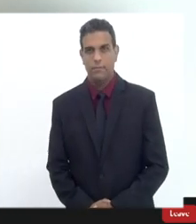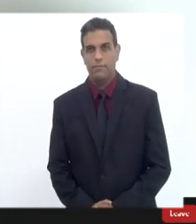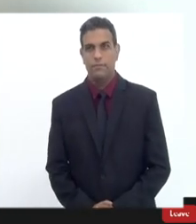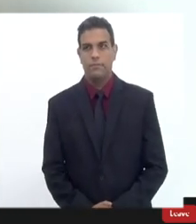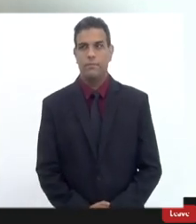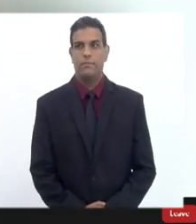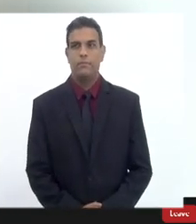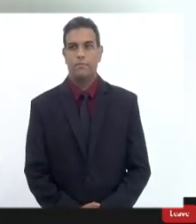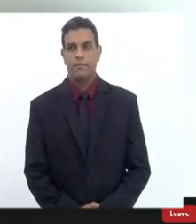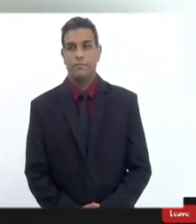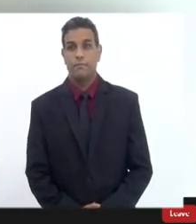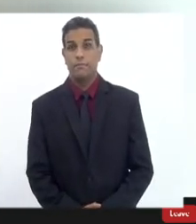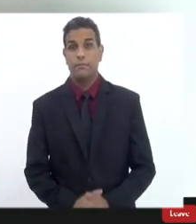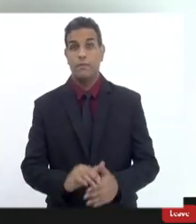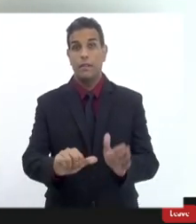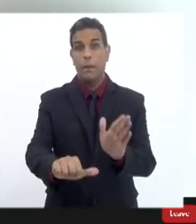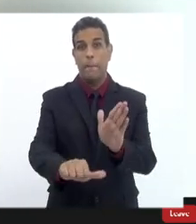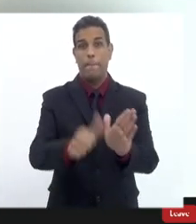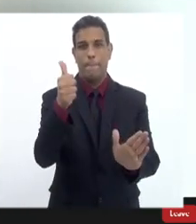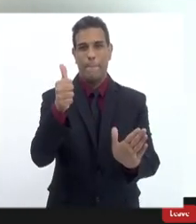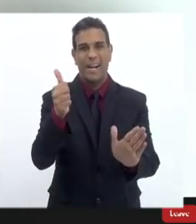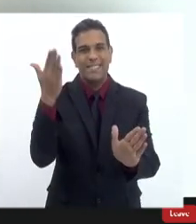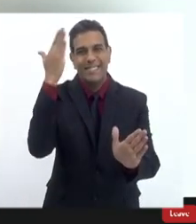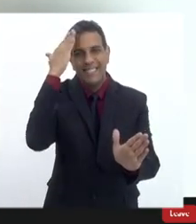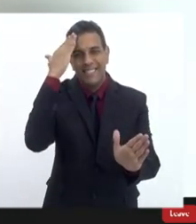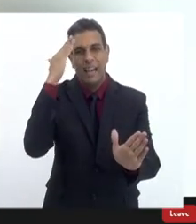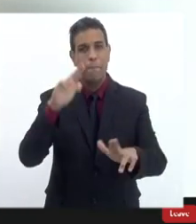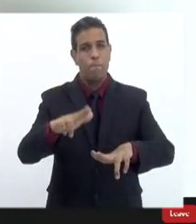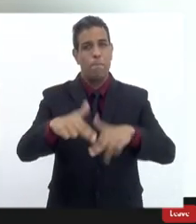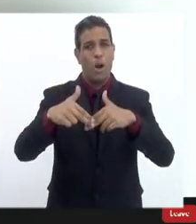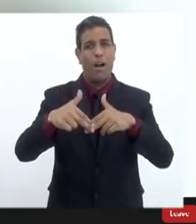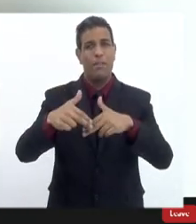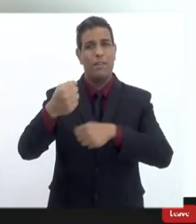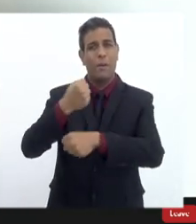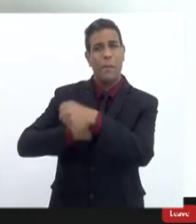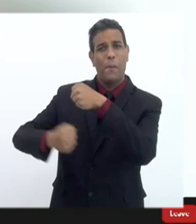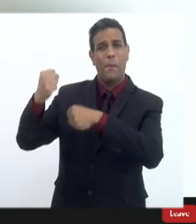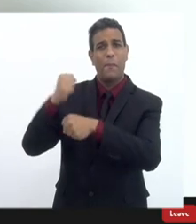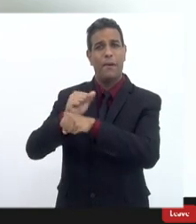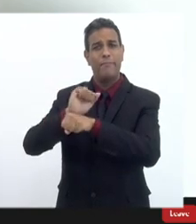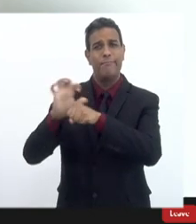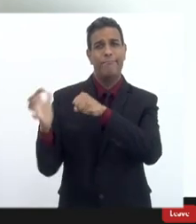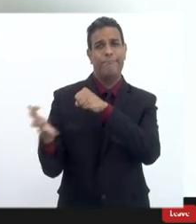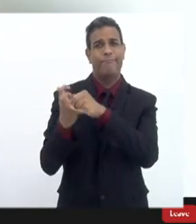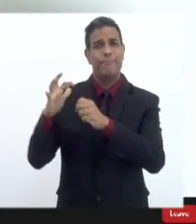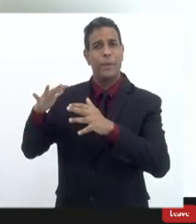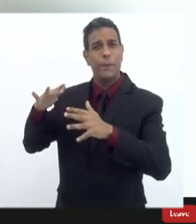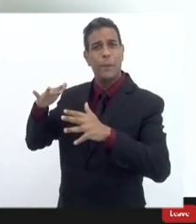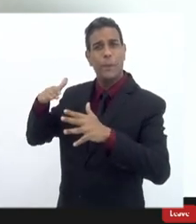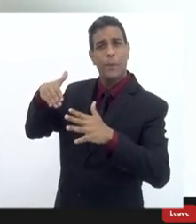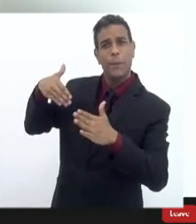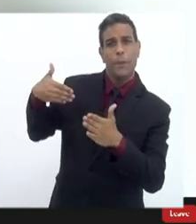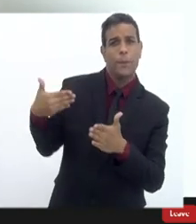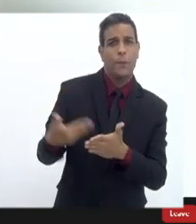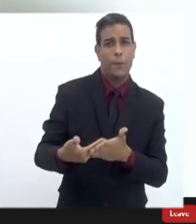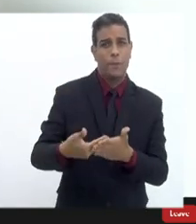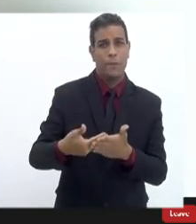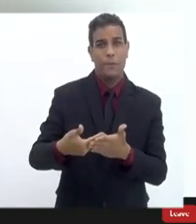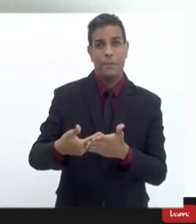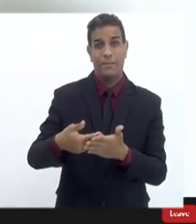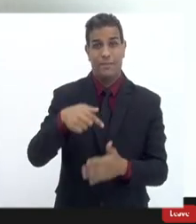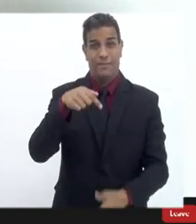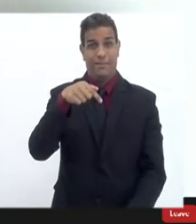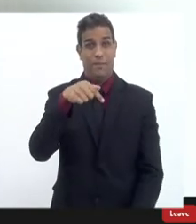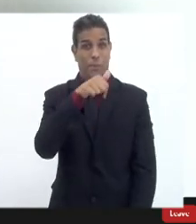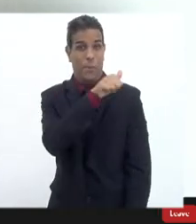vez, desde o advento da pandemia, né, o Estado do Rio de Janeiro passa, de fato, né, através